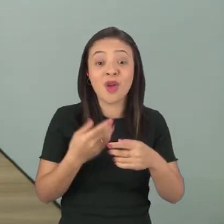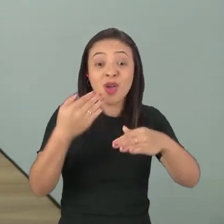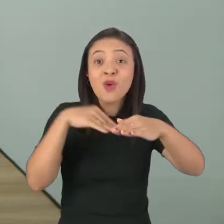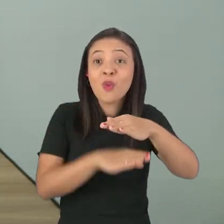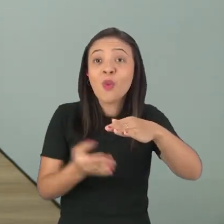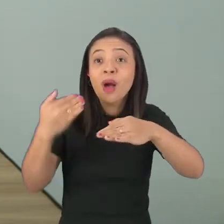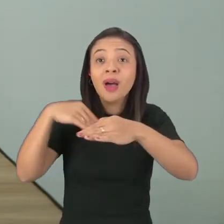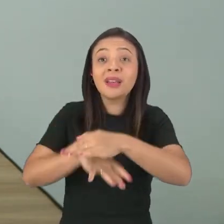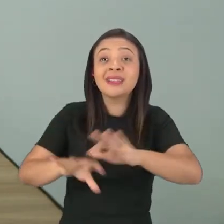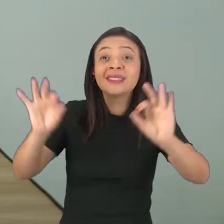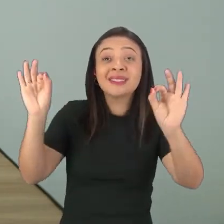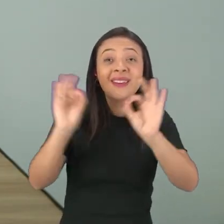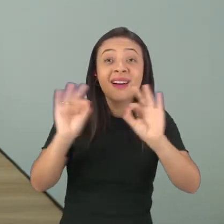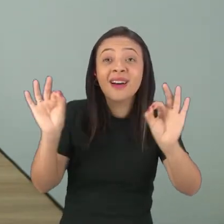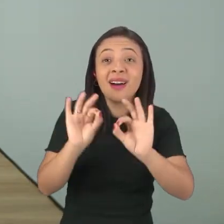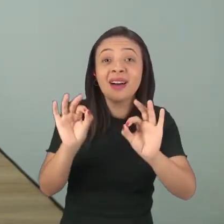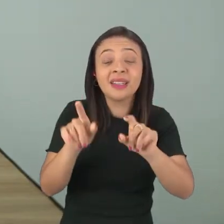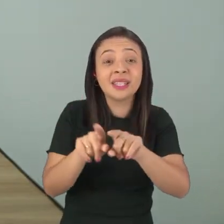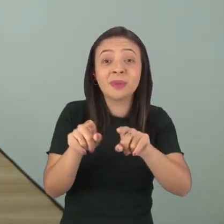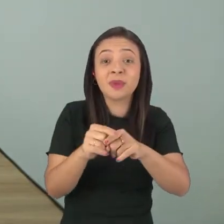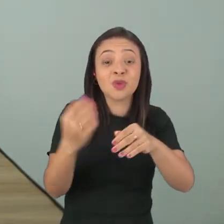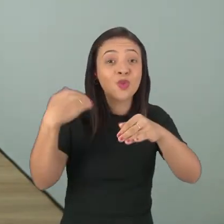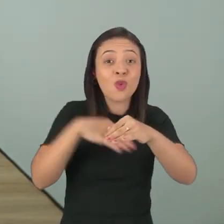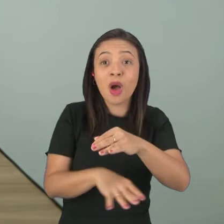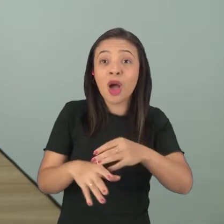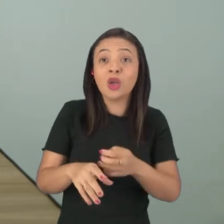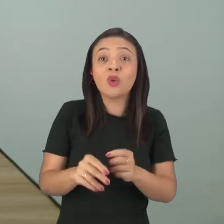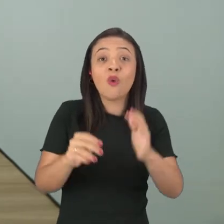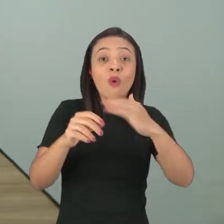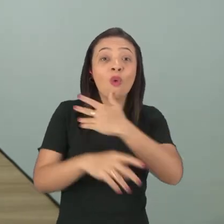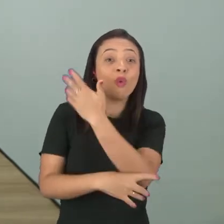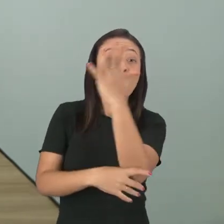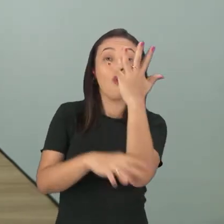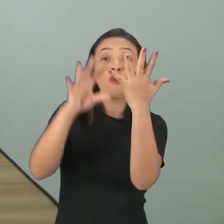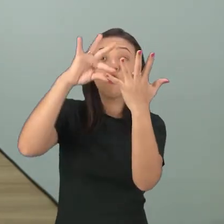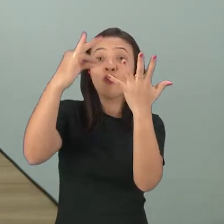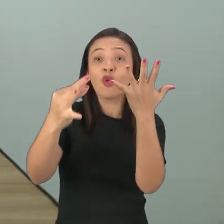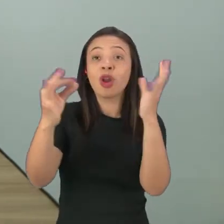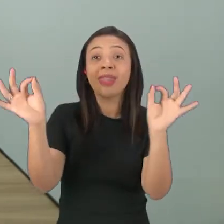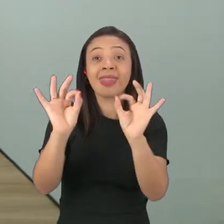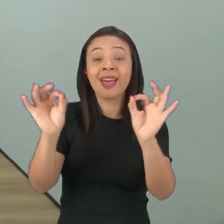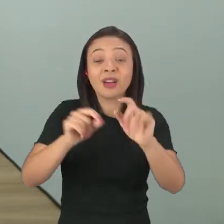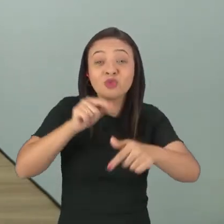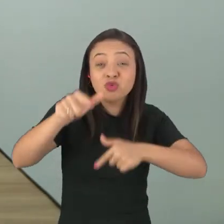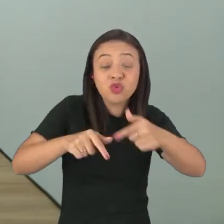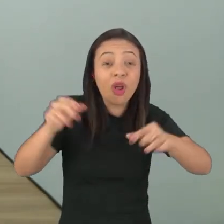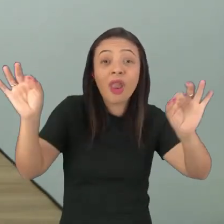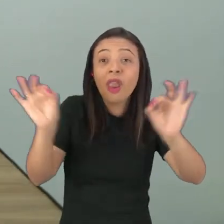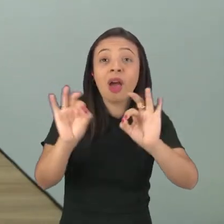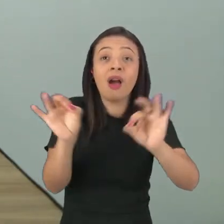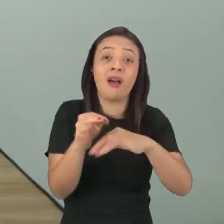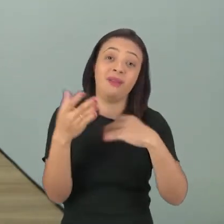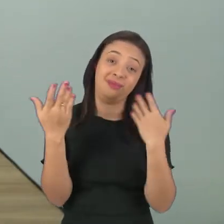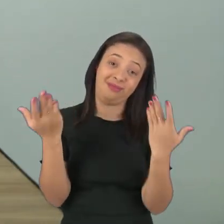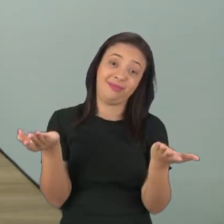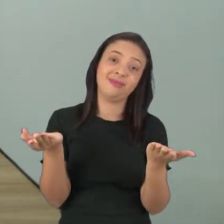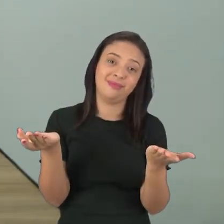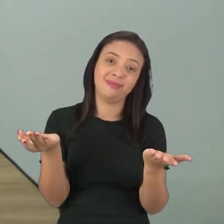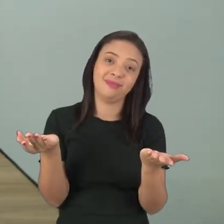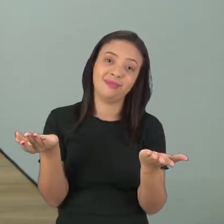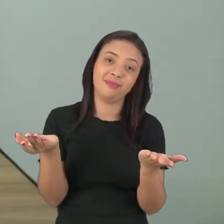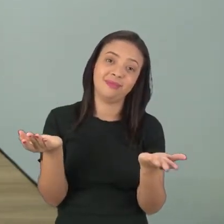tinha juntado ela não tinha juntado grãos folhas ela não tinha trabalhado e aí